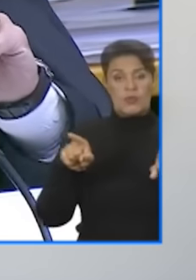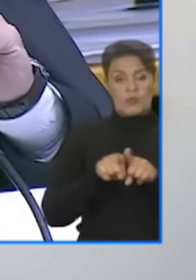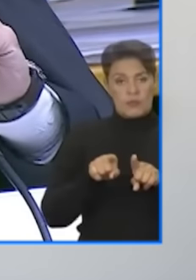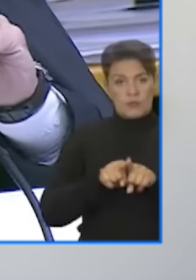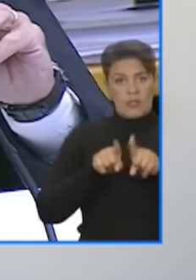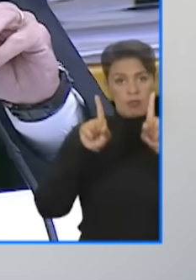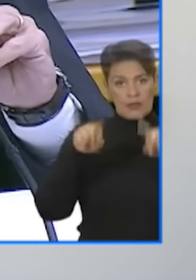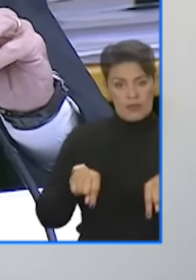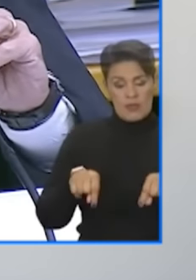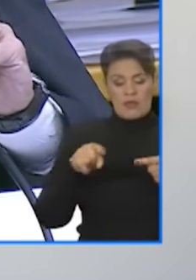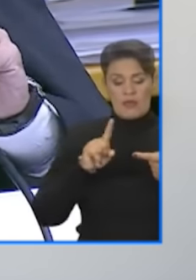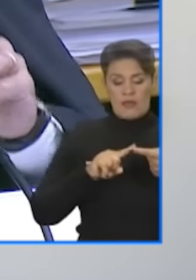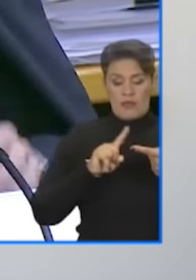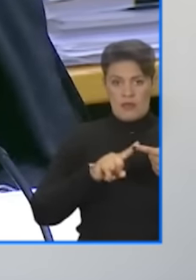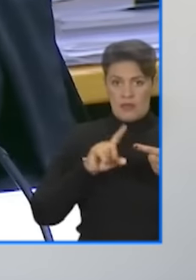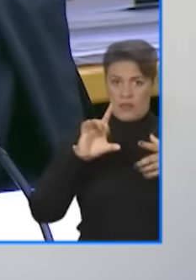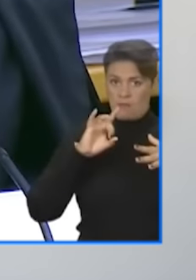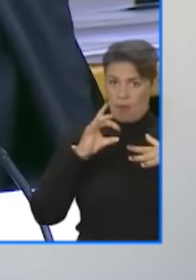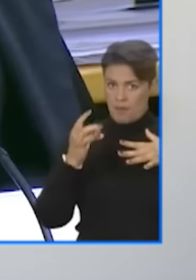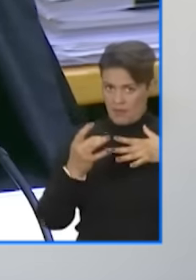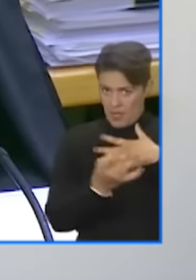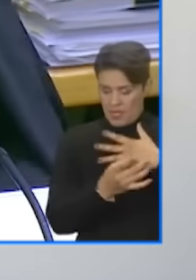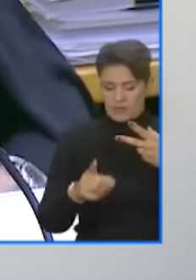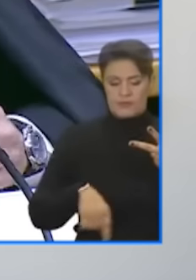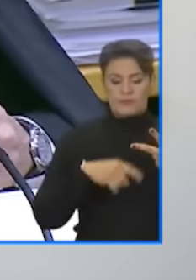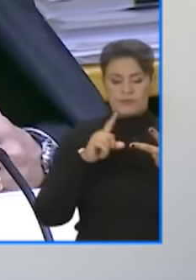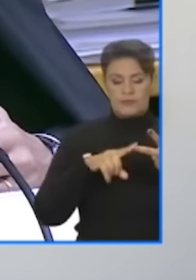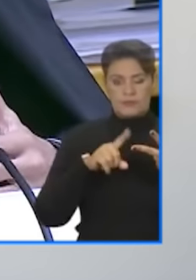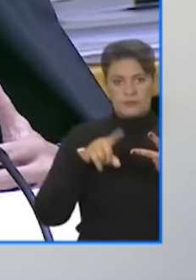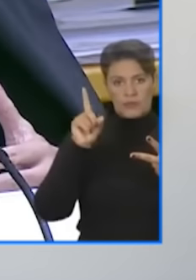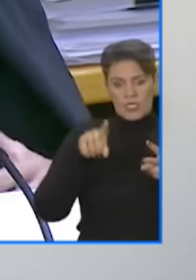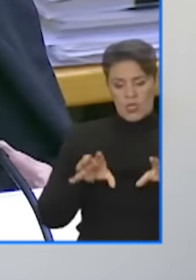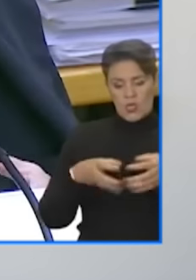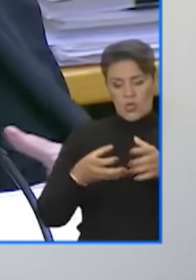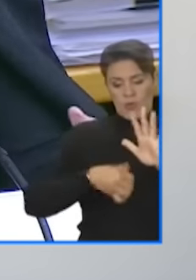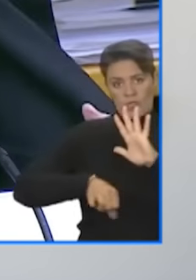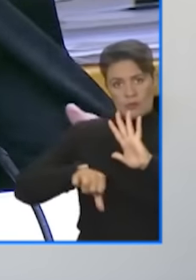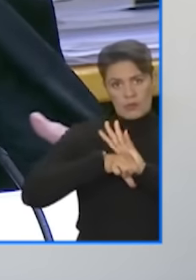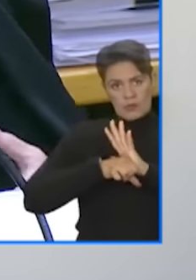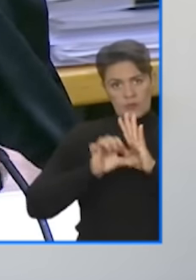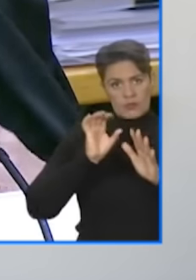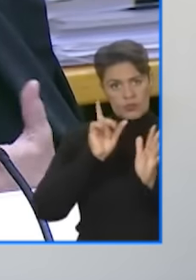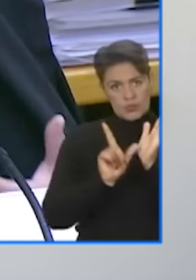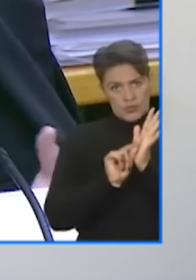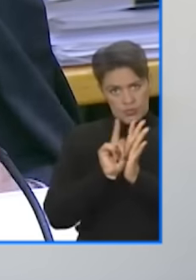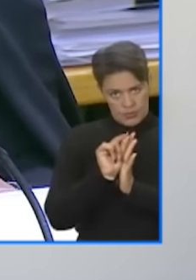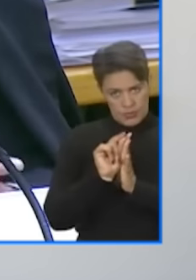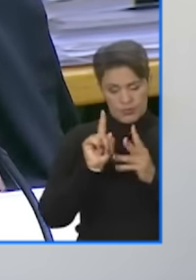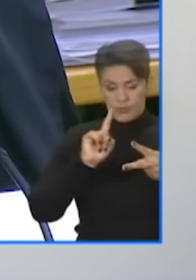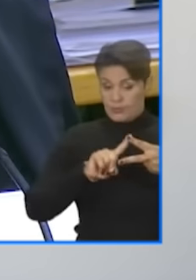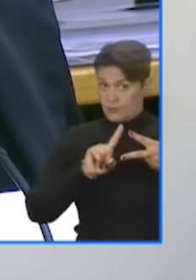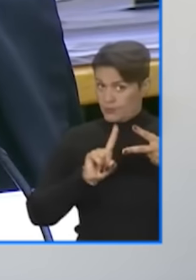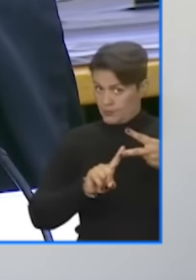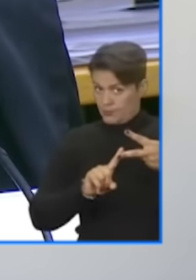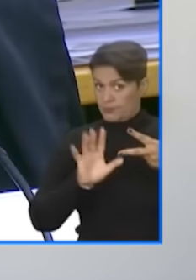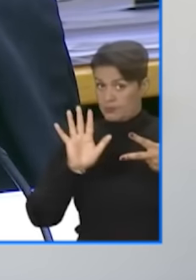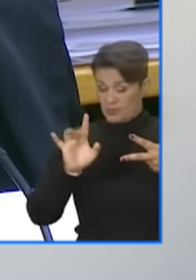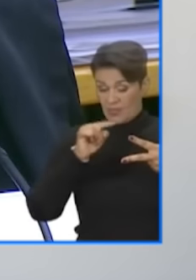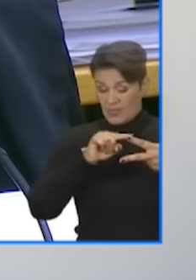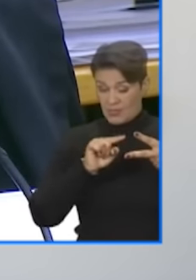chegará. Agora, tem alguns pontos ali que podem ser dificultar essa intenção da oposição. Um deles